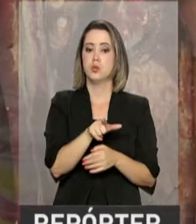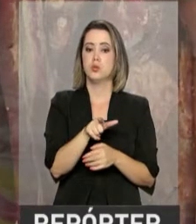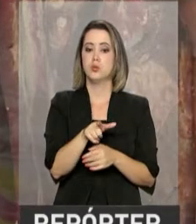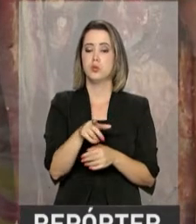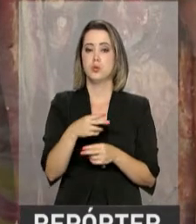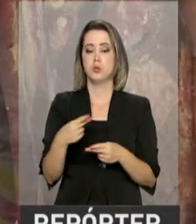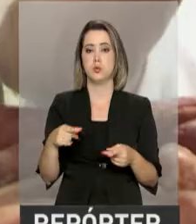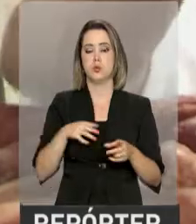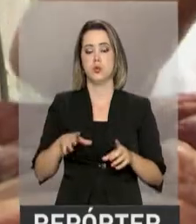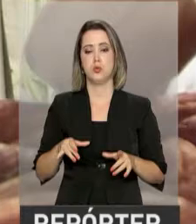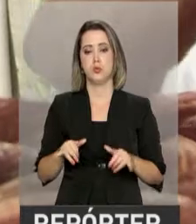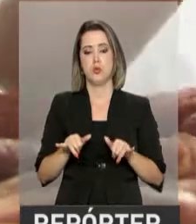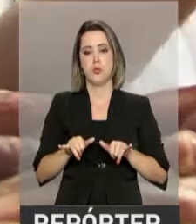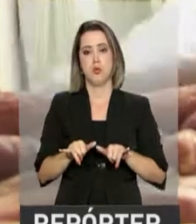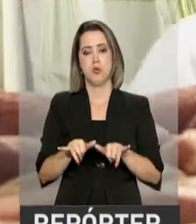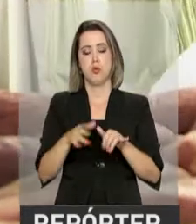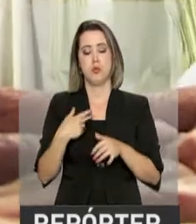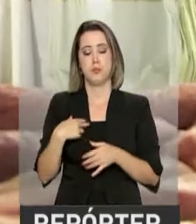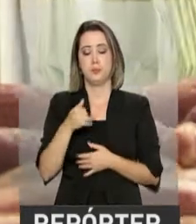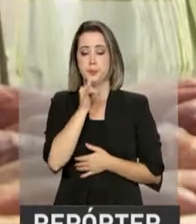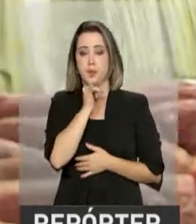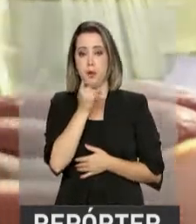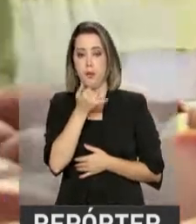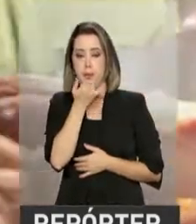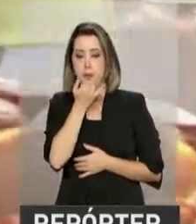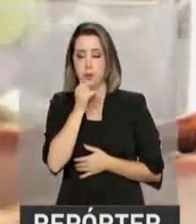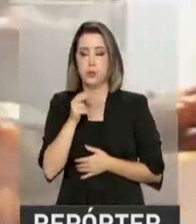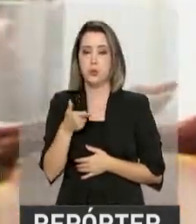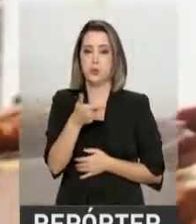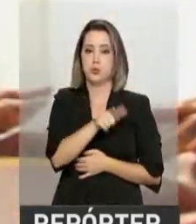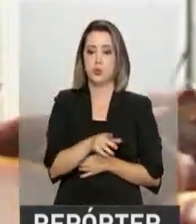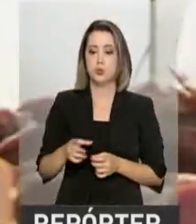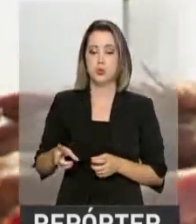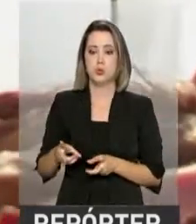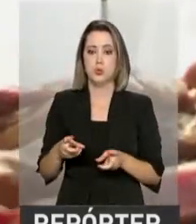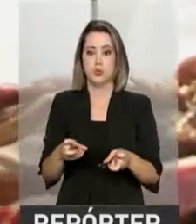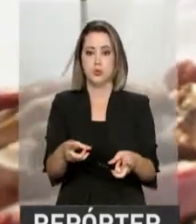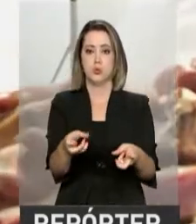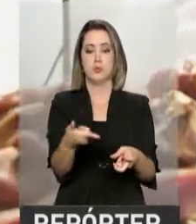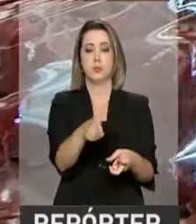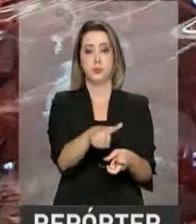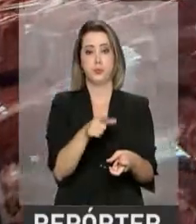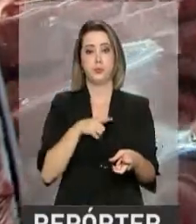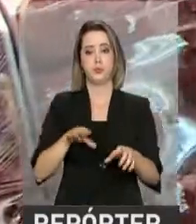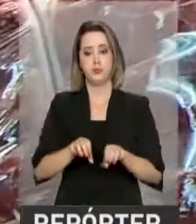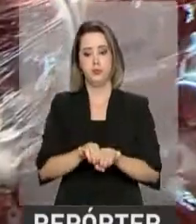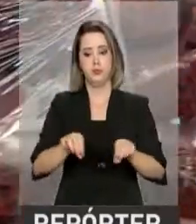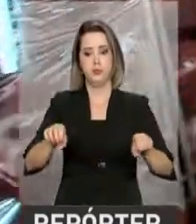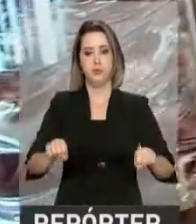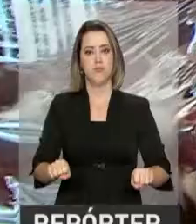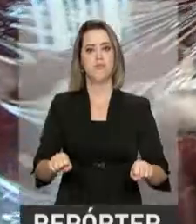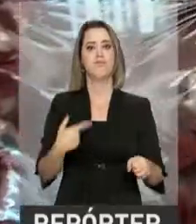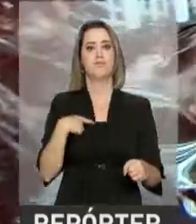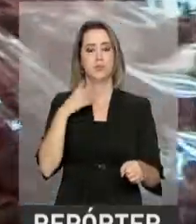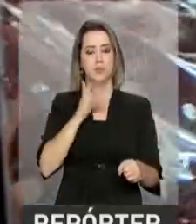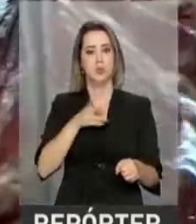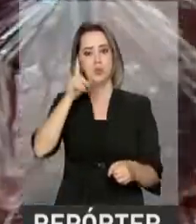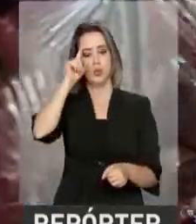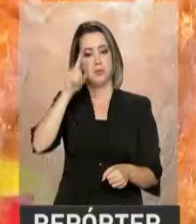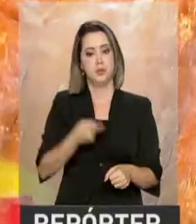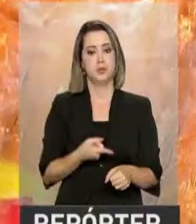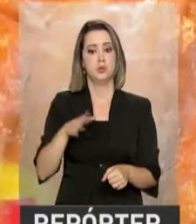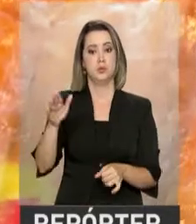na linguiça cozida produzida pelo frigorífico frigo santos a força tarefa já determinou o